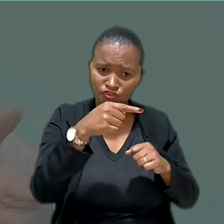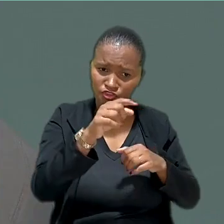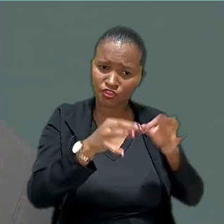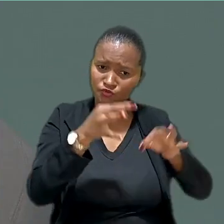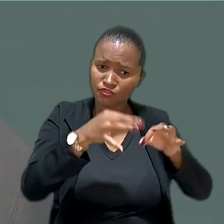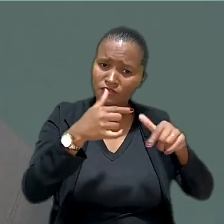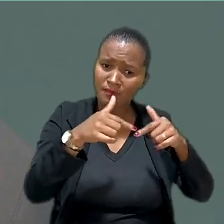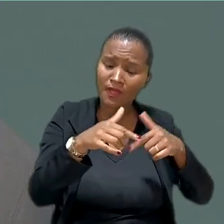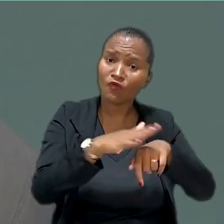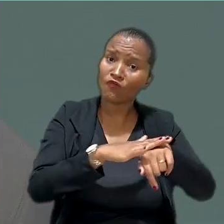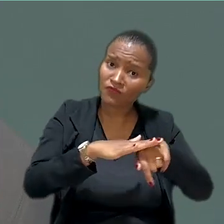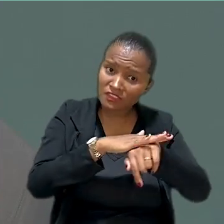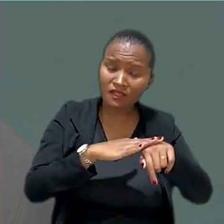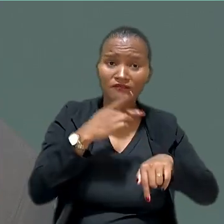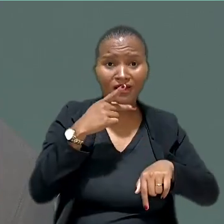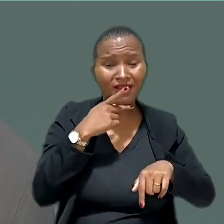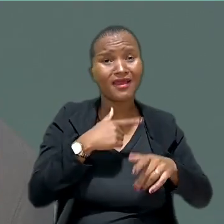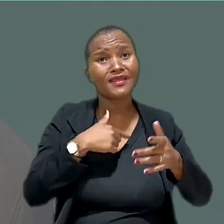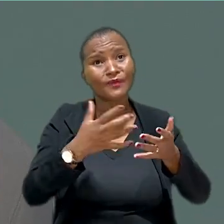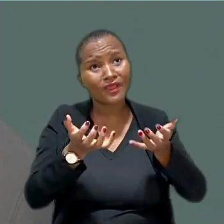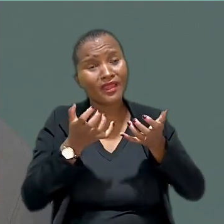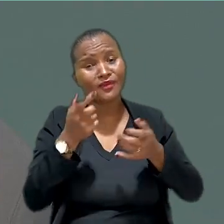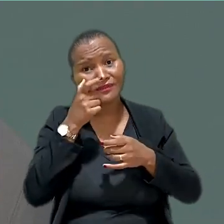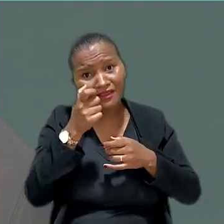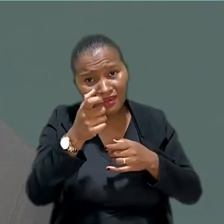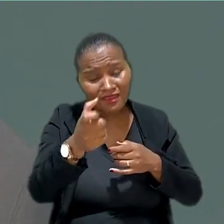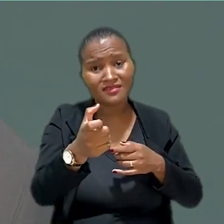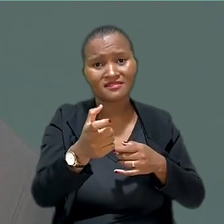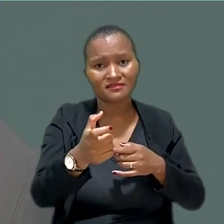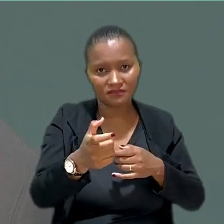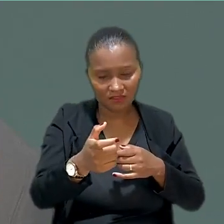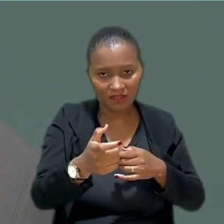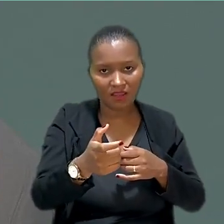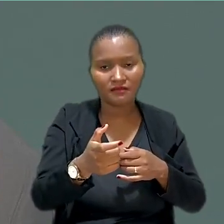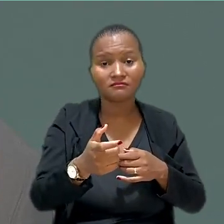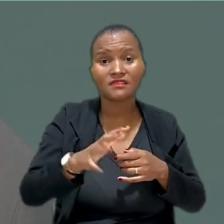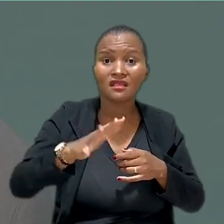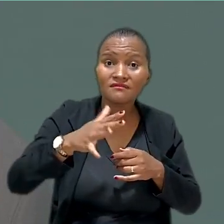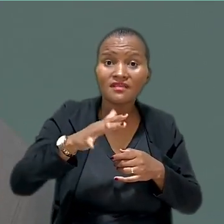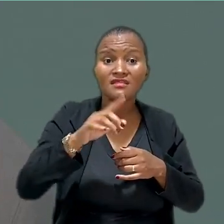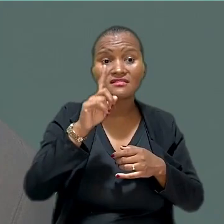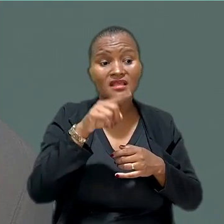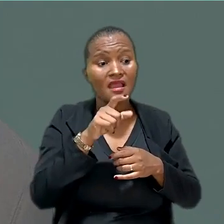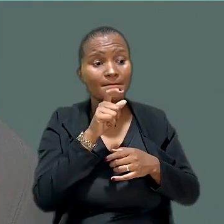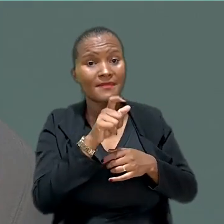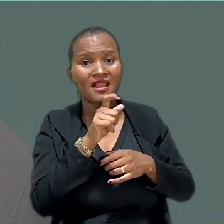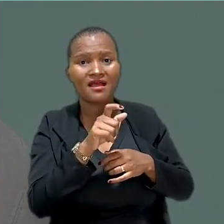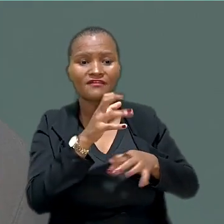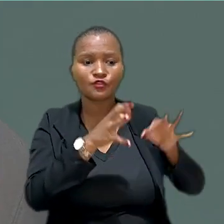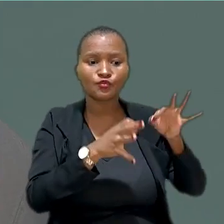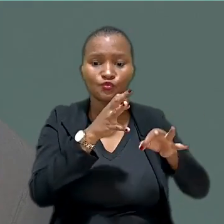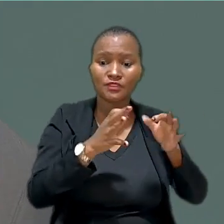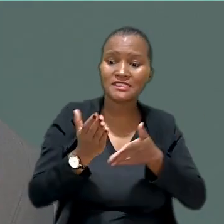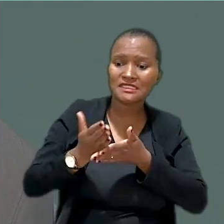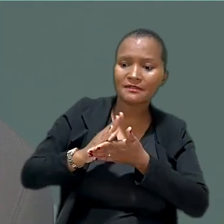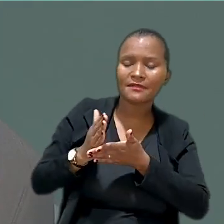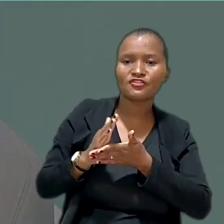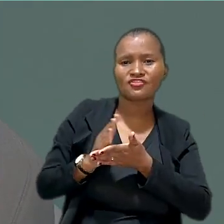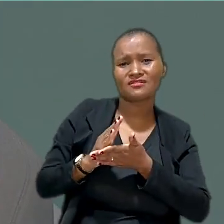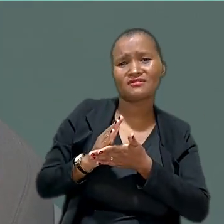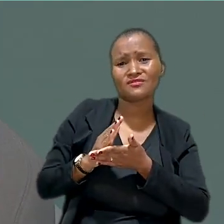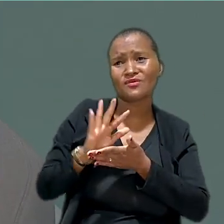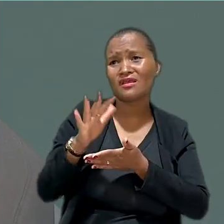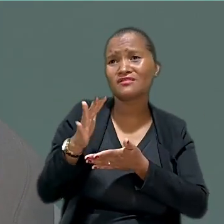com o servidor da vara, dizer que tem interesse em conciliar. E muitas vezes é a palavra do juiz intermediando um ponto que é um